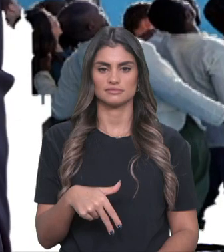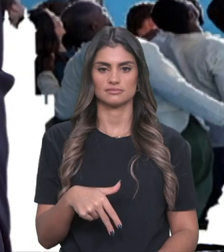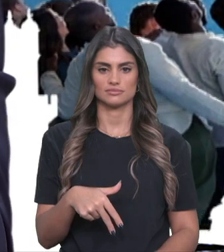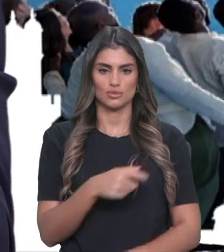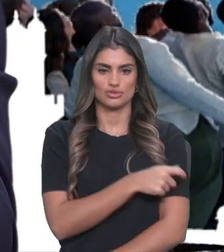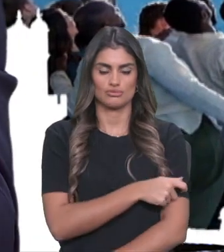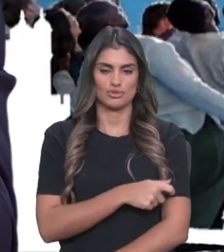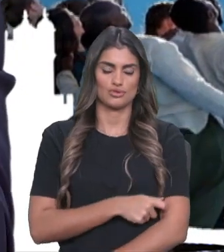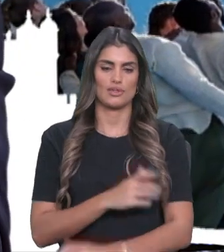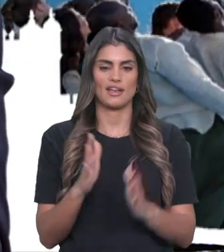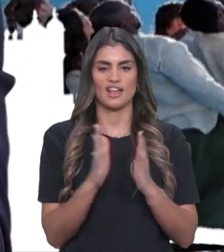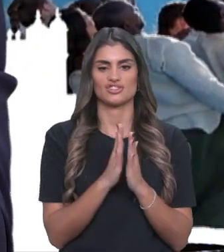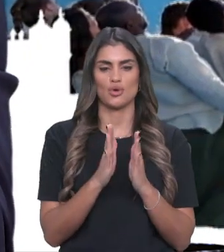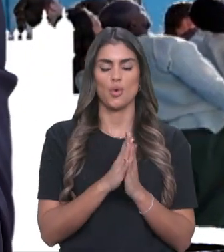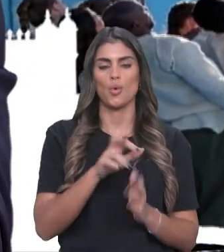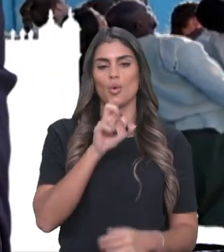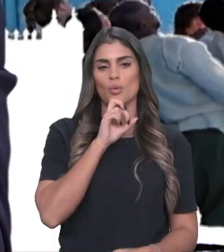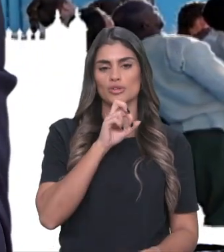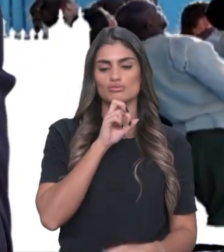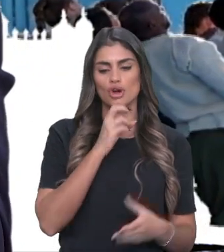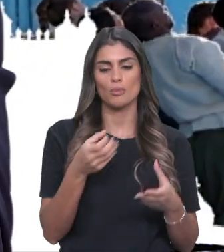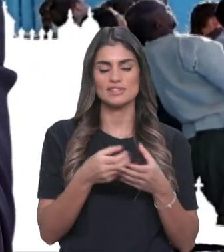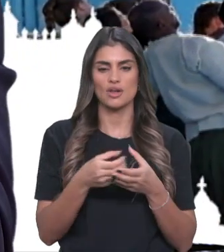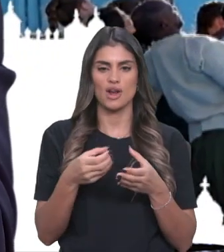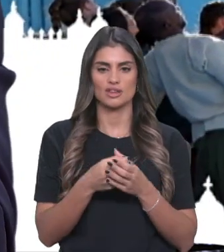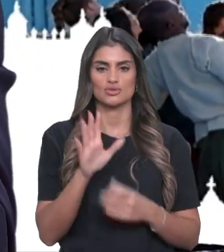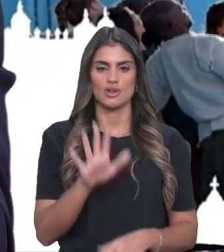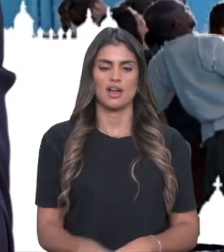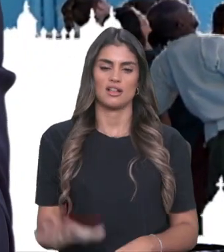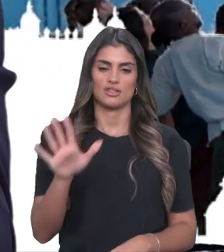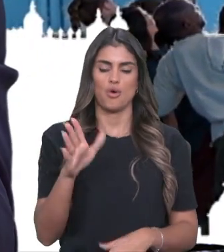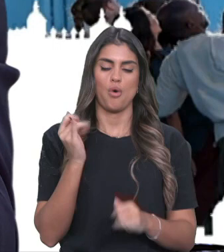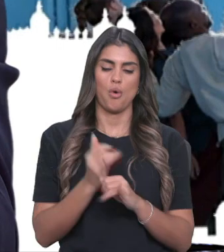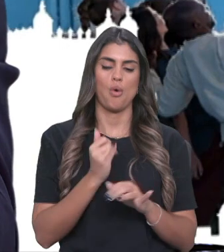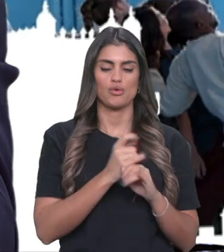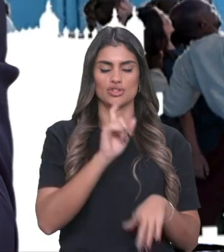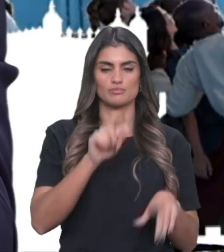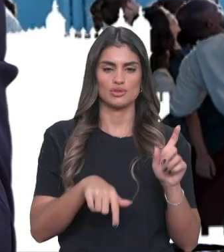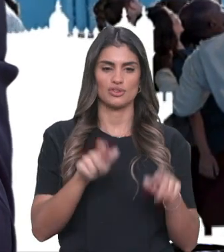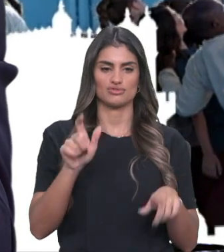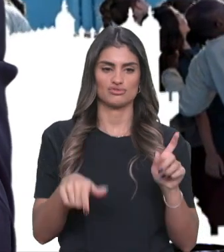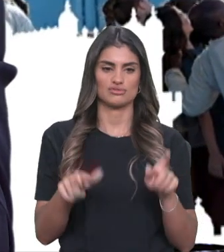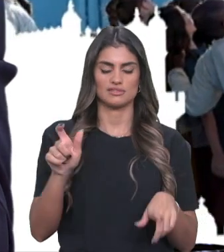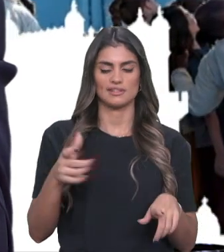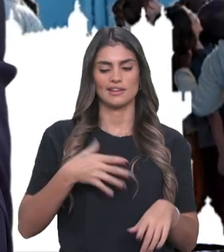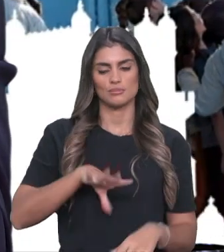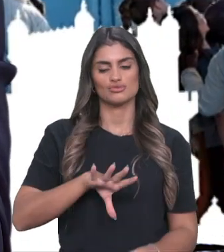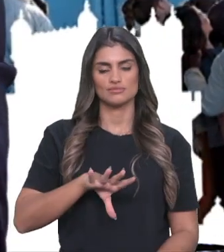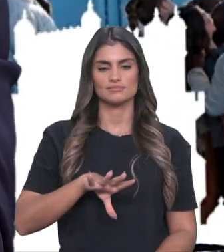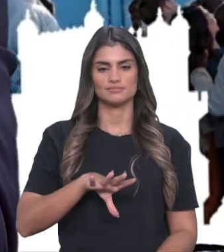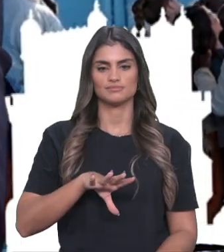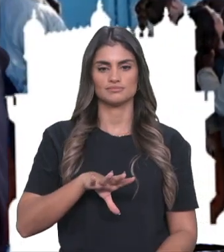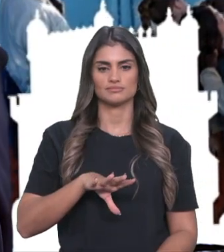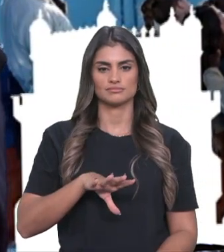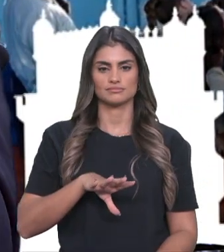delegados diocesanos, com os bispos, com a Comissão Nacional, com tantas outras pessoas, queremos que ele seja